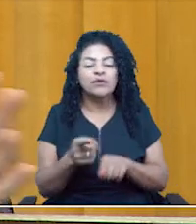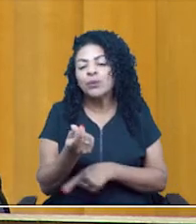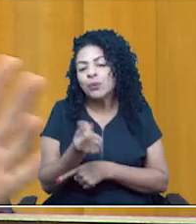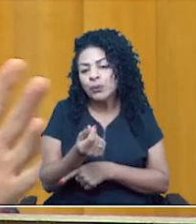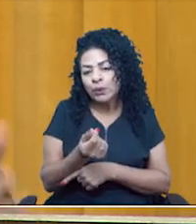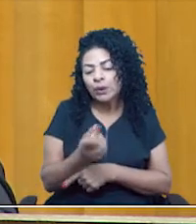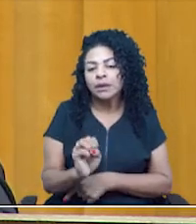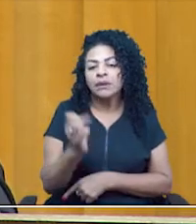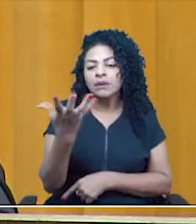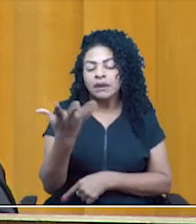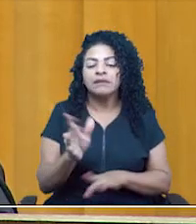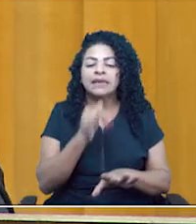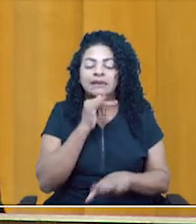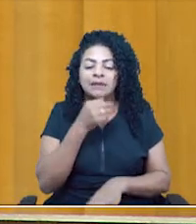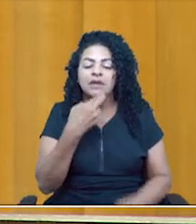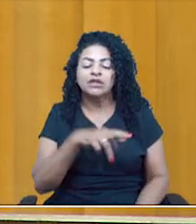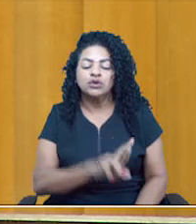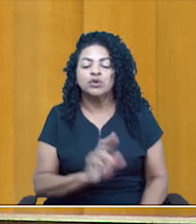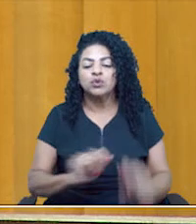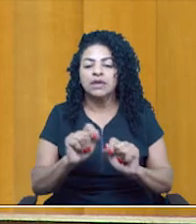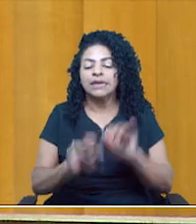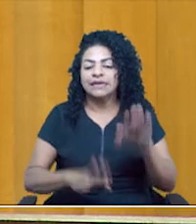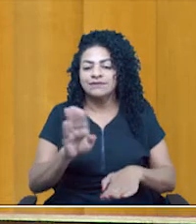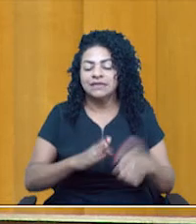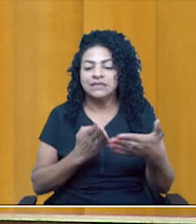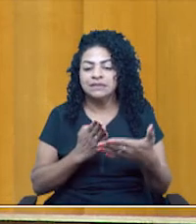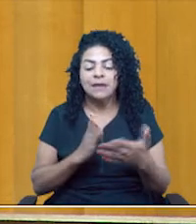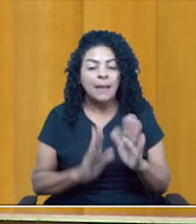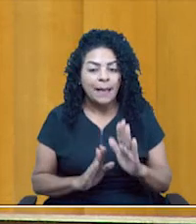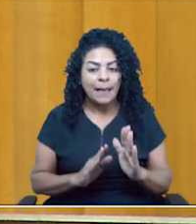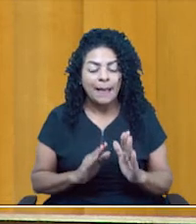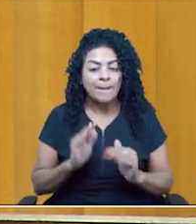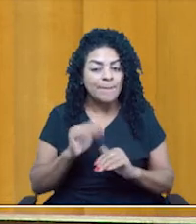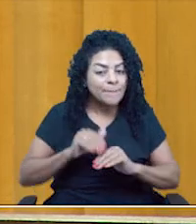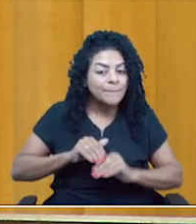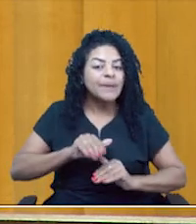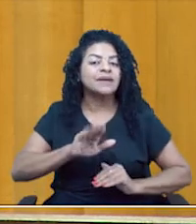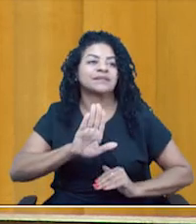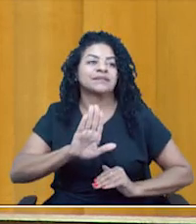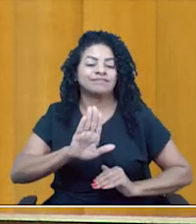que, enfim, extrapolam muito o nosso espaço de análise, vou voltar nisso, elas estão